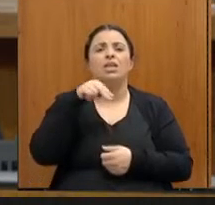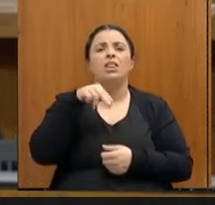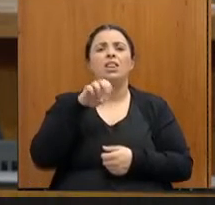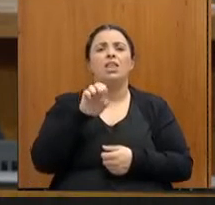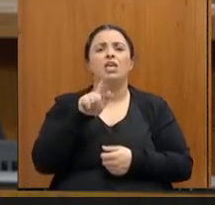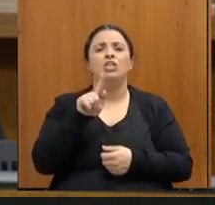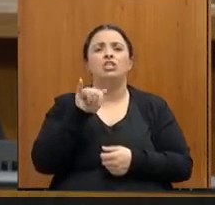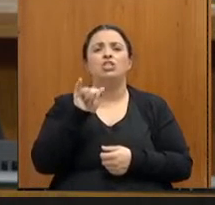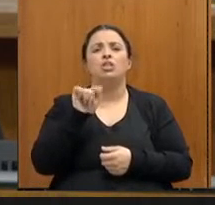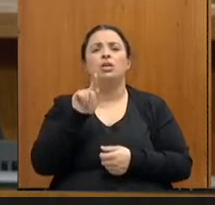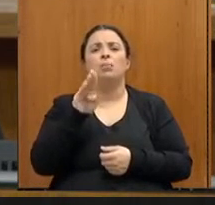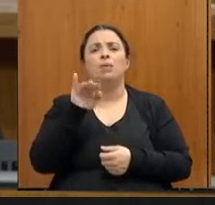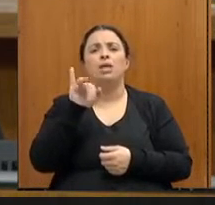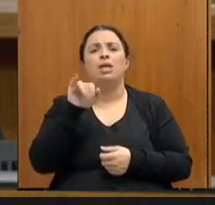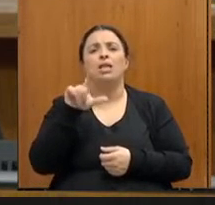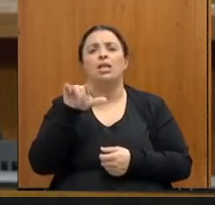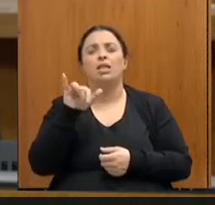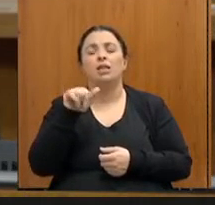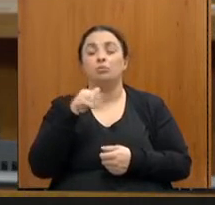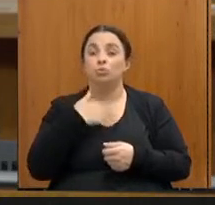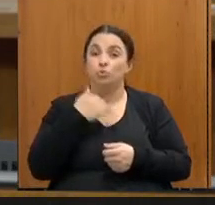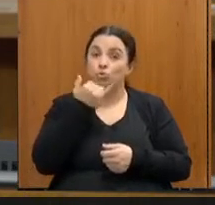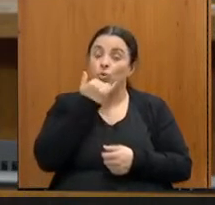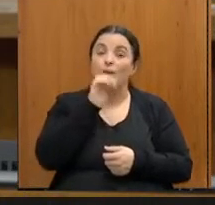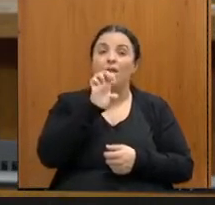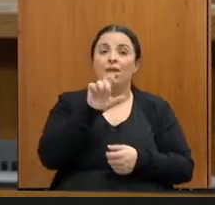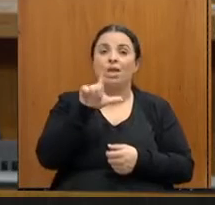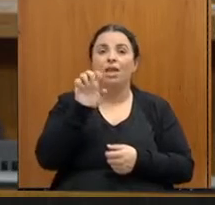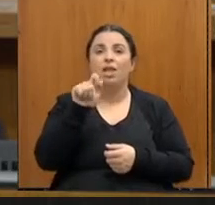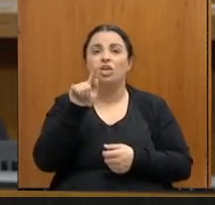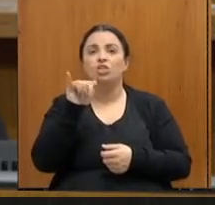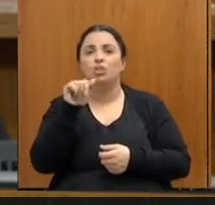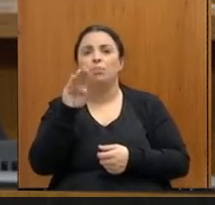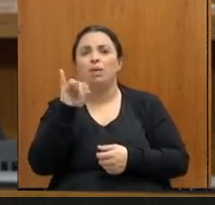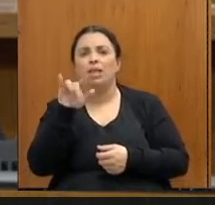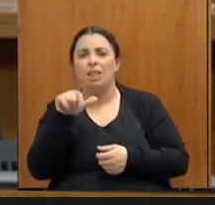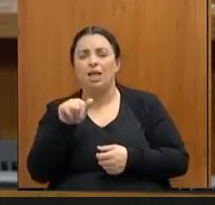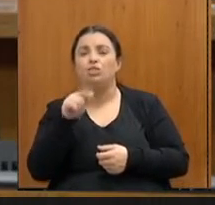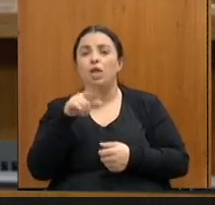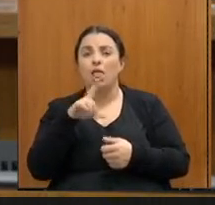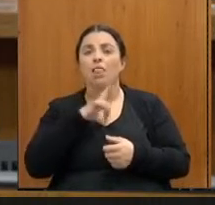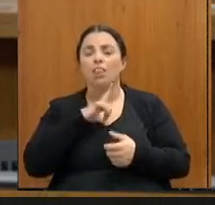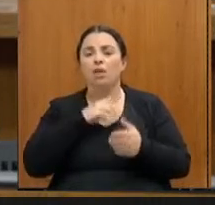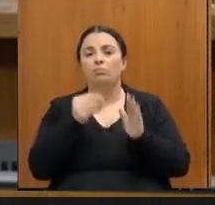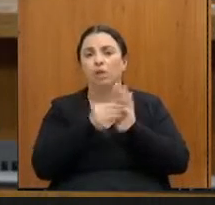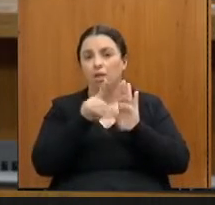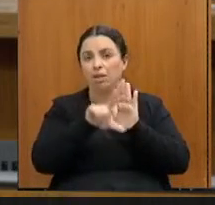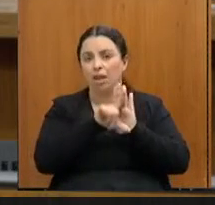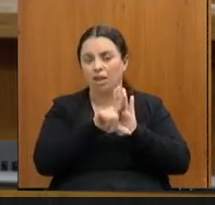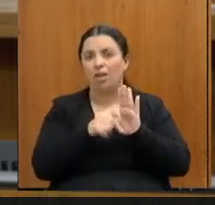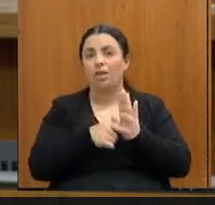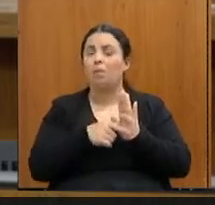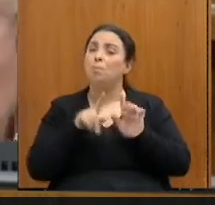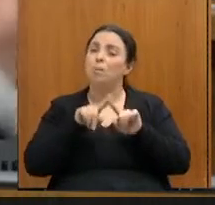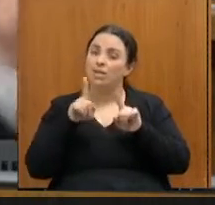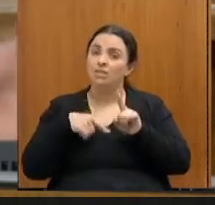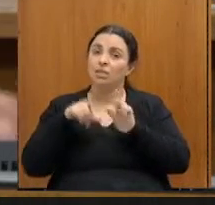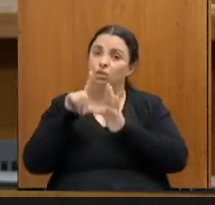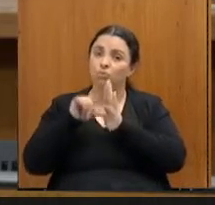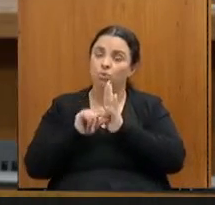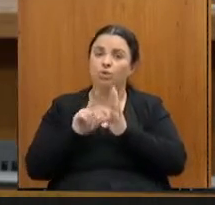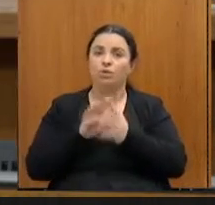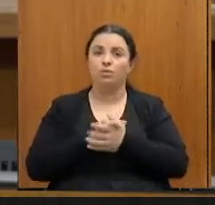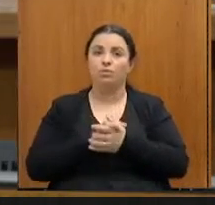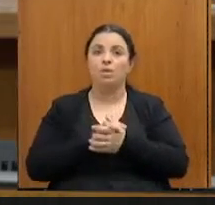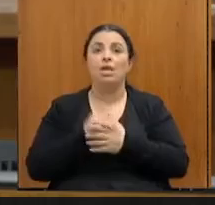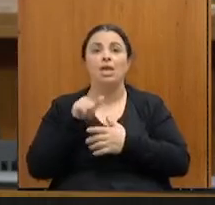algo previsto em lei né E ela tem sido decrescente a segunda é nem toda elegibilidade só